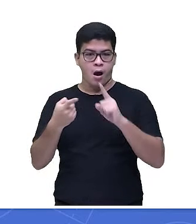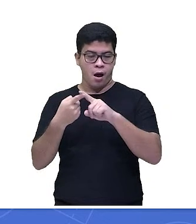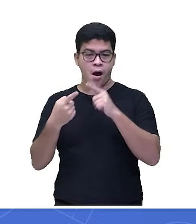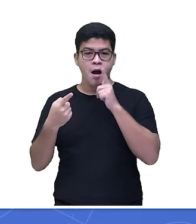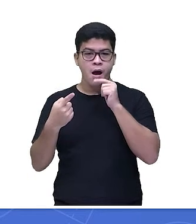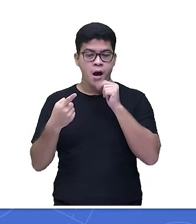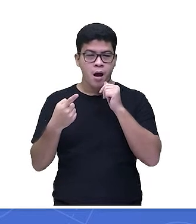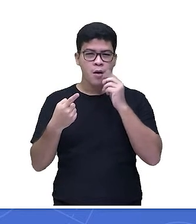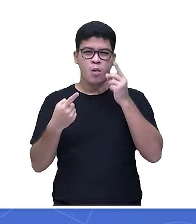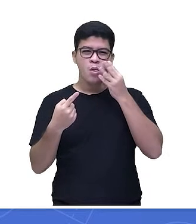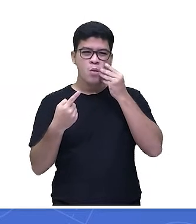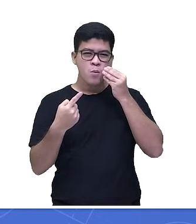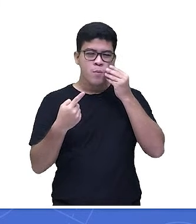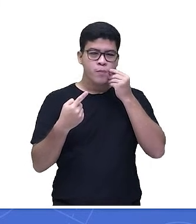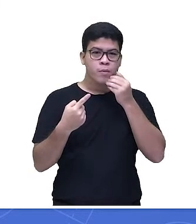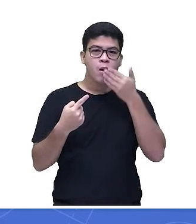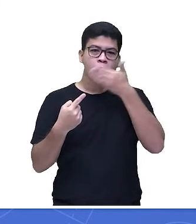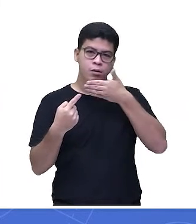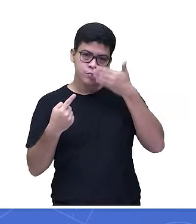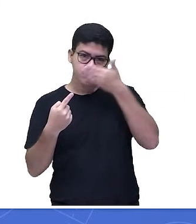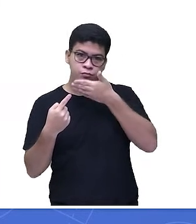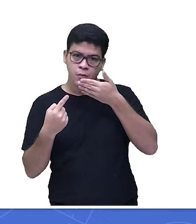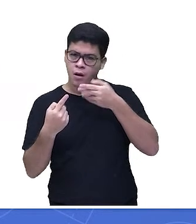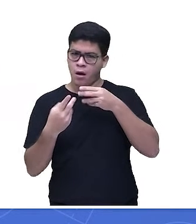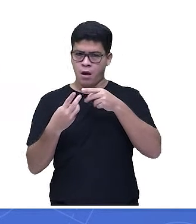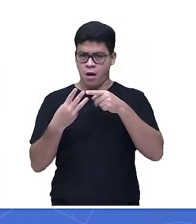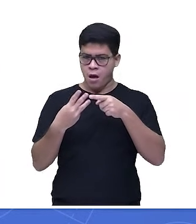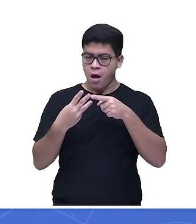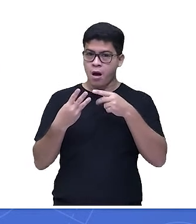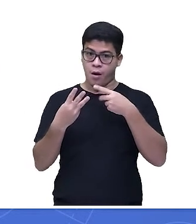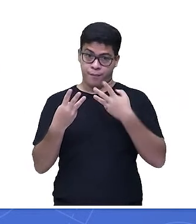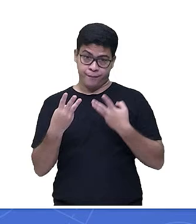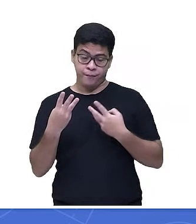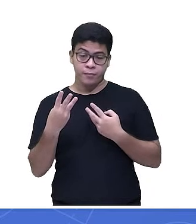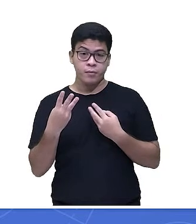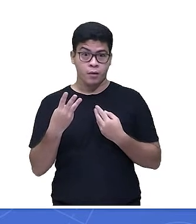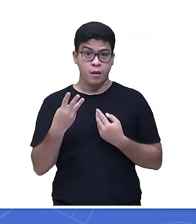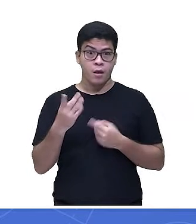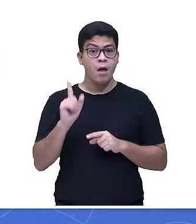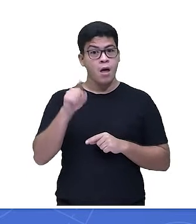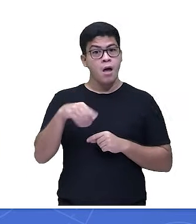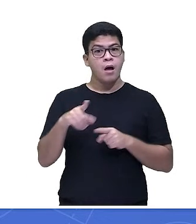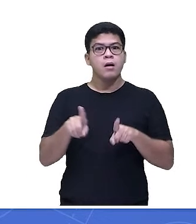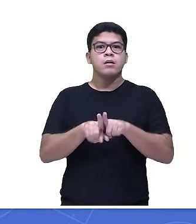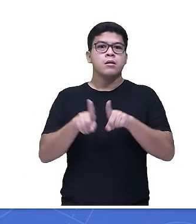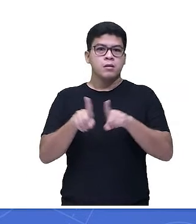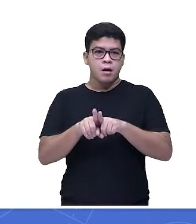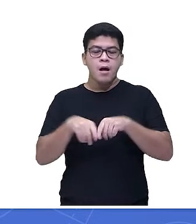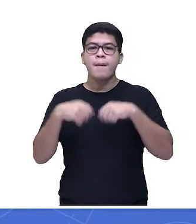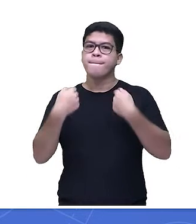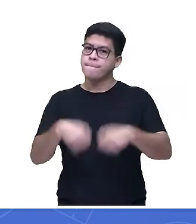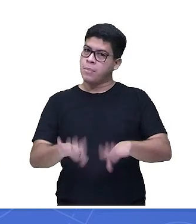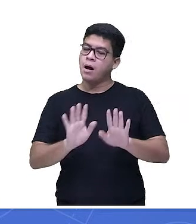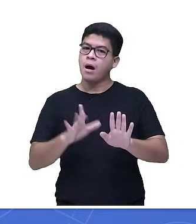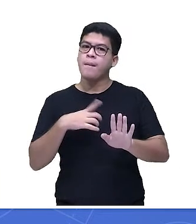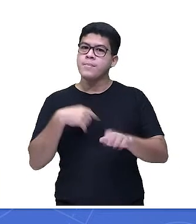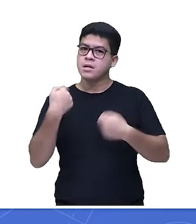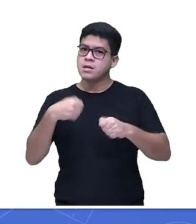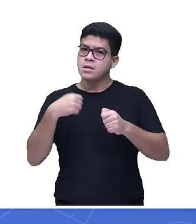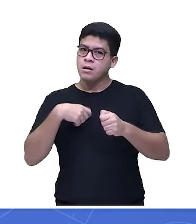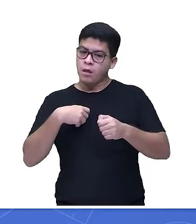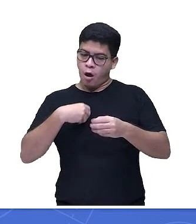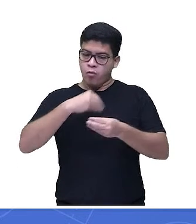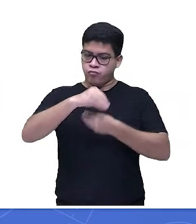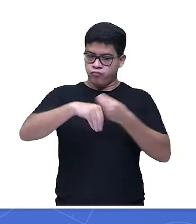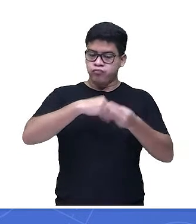água, sal e açúcar. Mas não é de qualquer jeito não, viu? Existe a concentração para a gente adicionar,